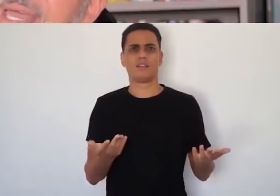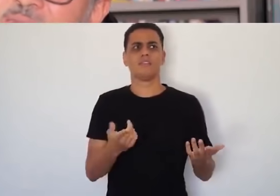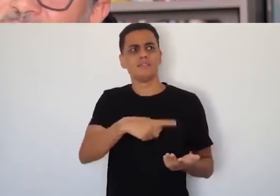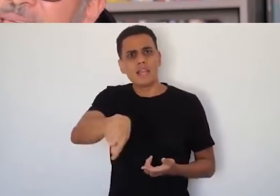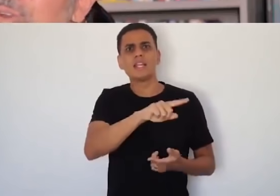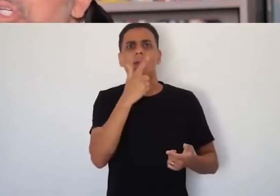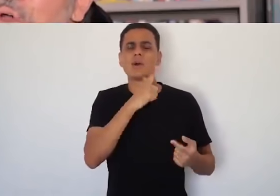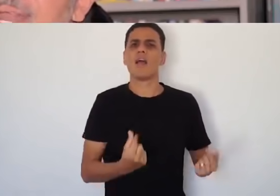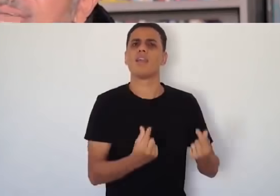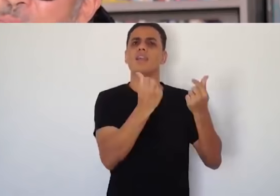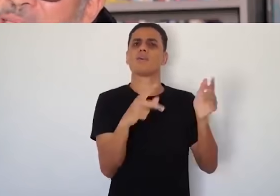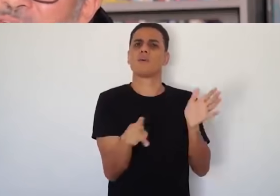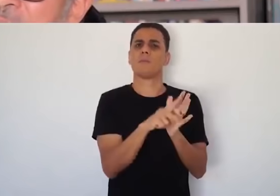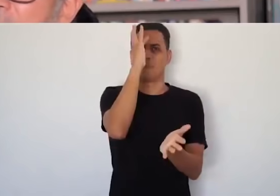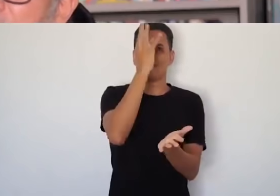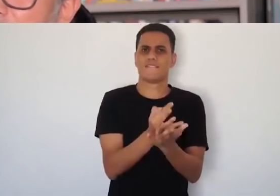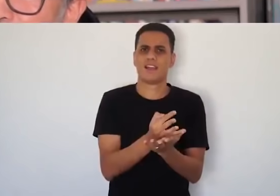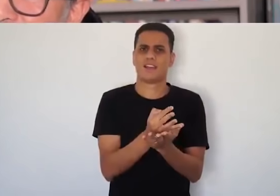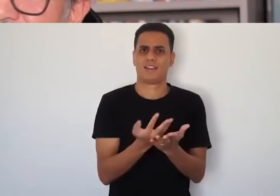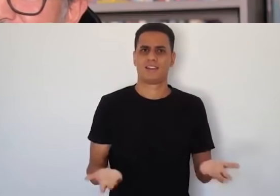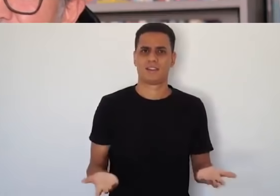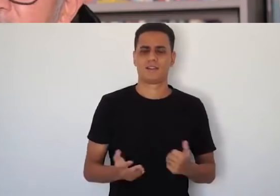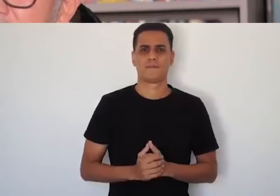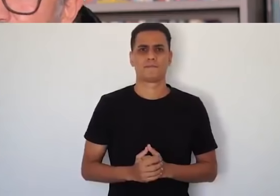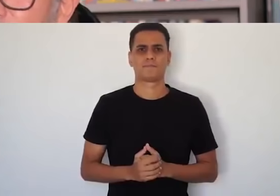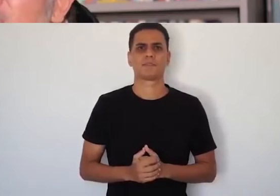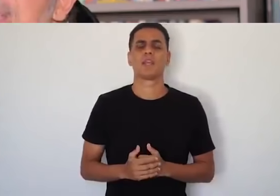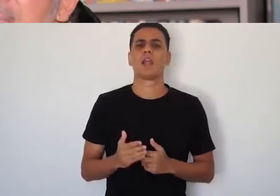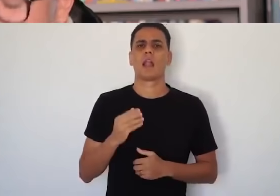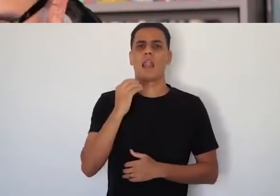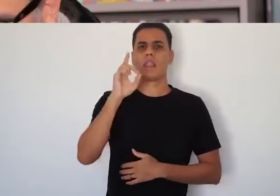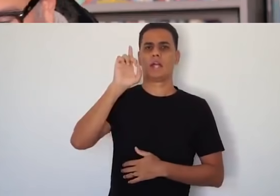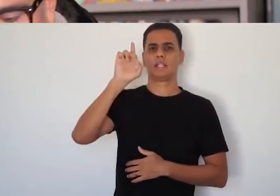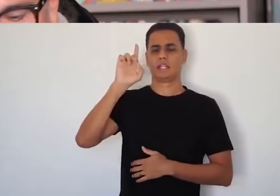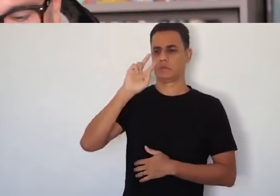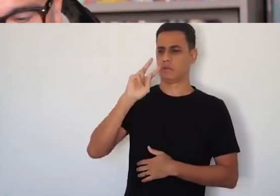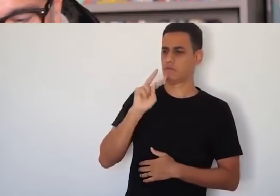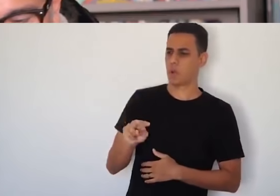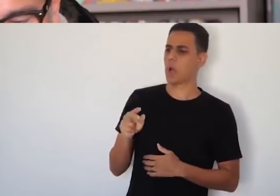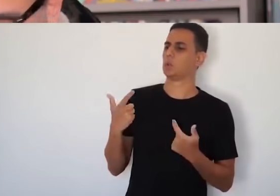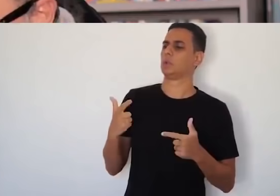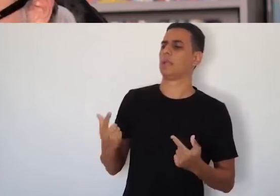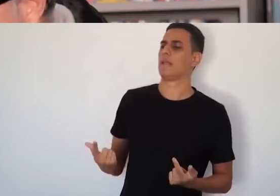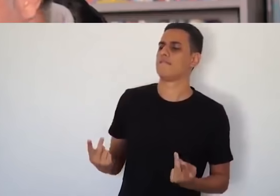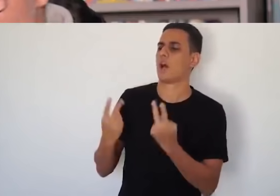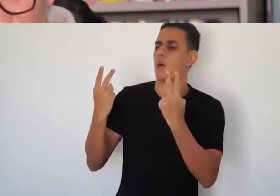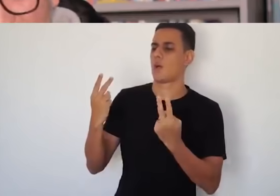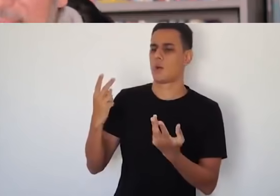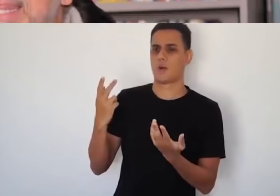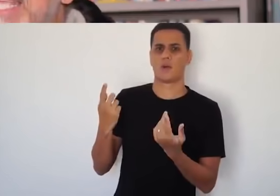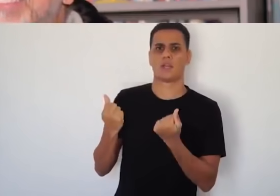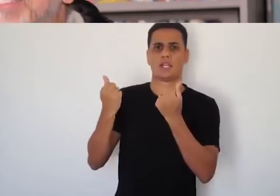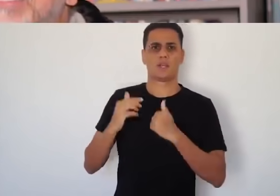genuína e rica que nos torna realmente pessoas que são ricos em Cristo Jesus. Então, quando